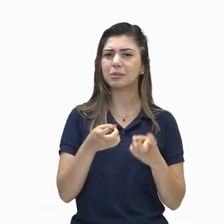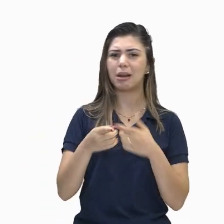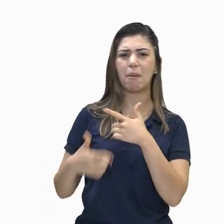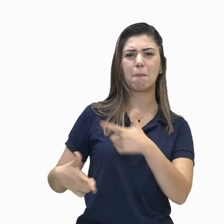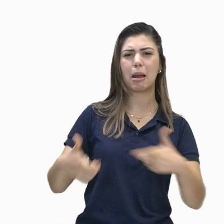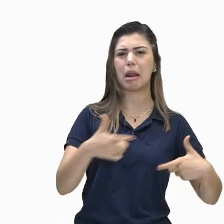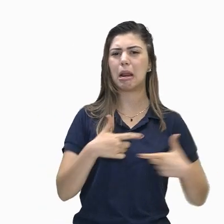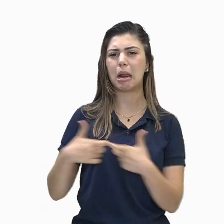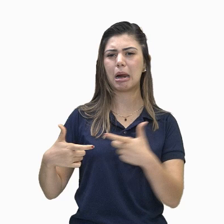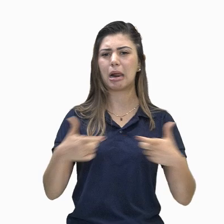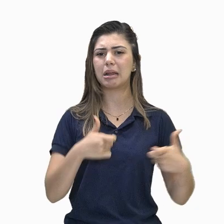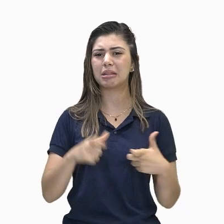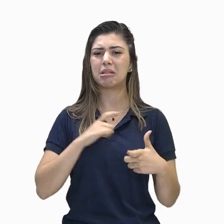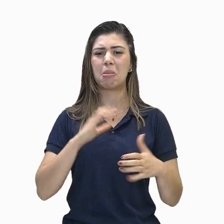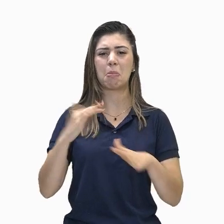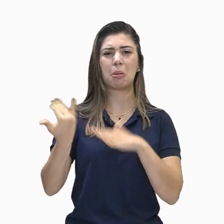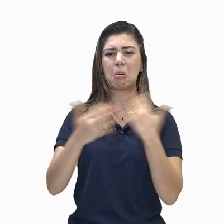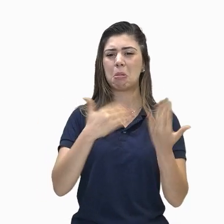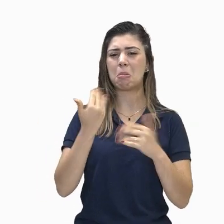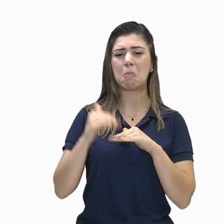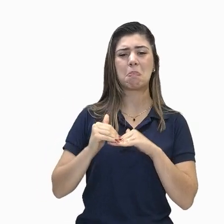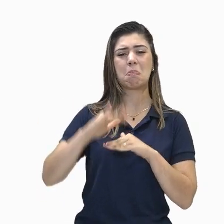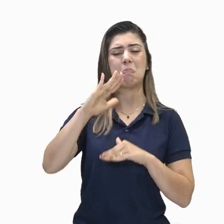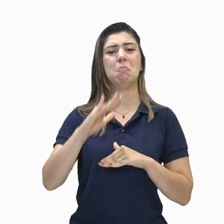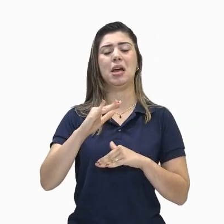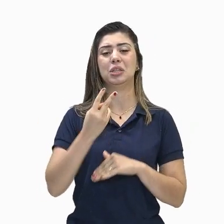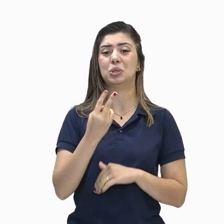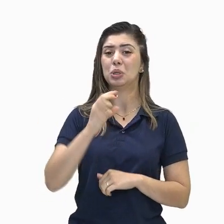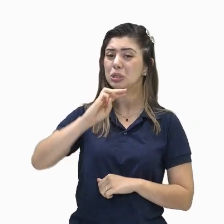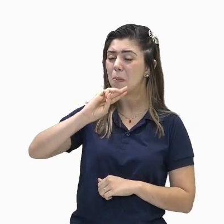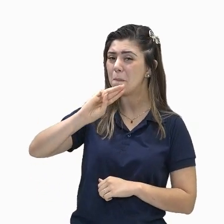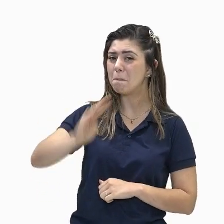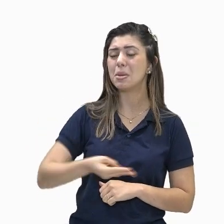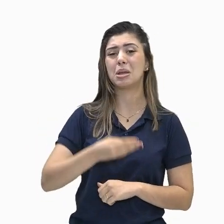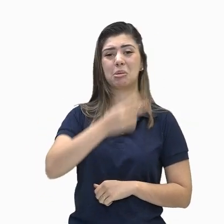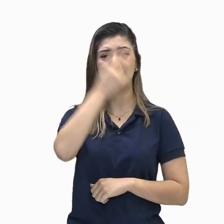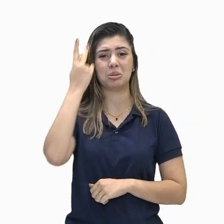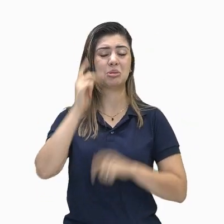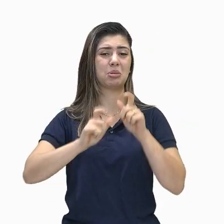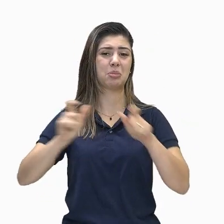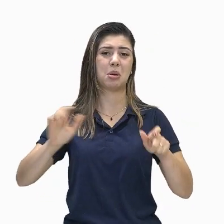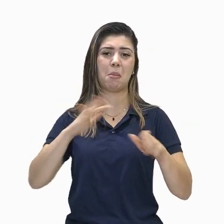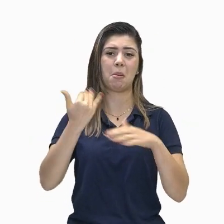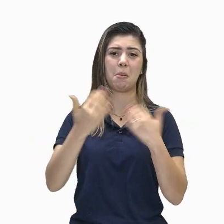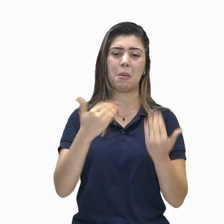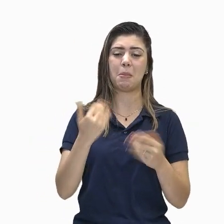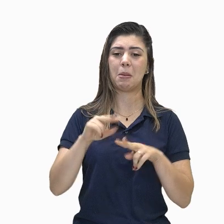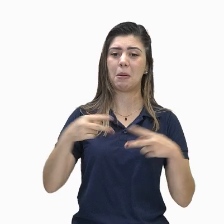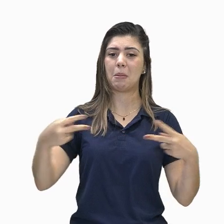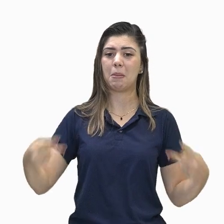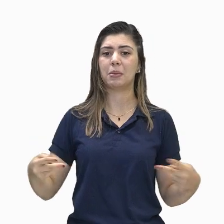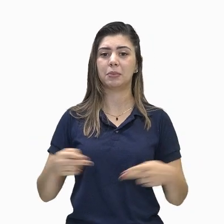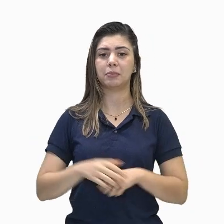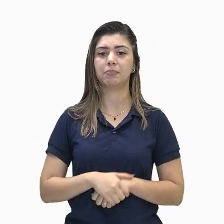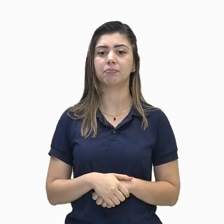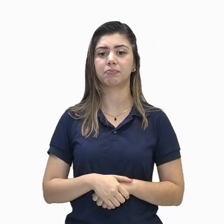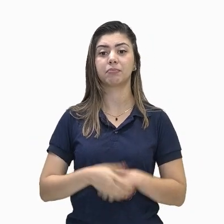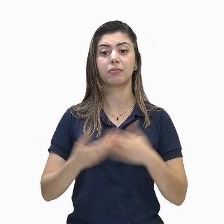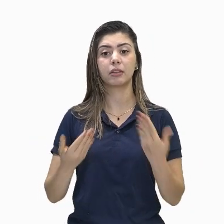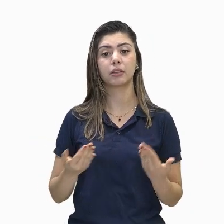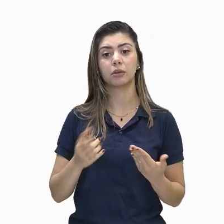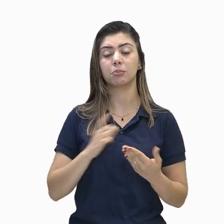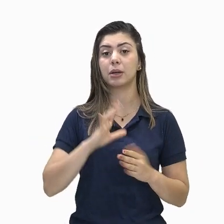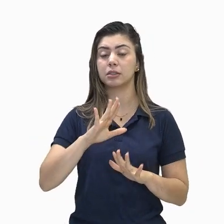vai resultar na morte de cerca de mais de 2 milhões de pessoas e gerou um impasse com o